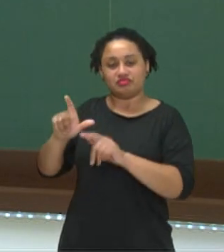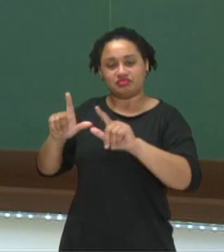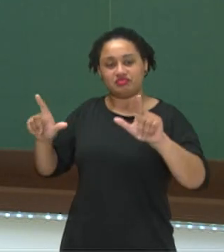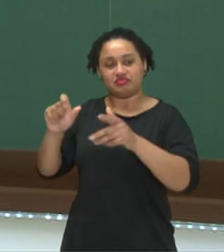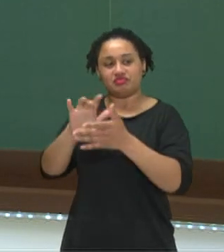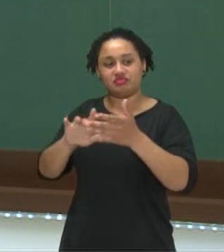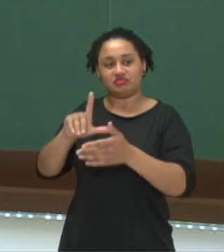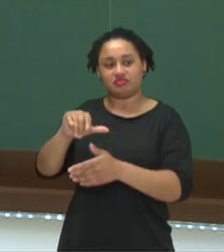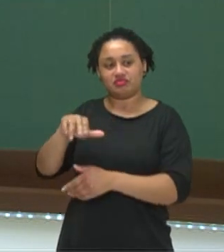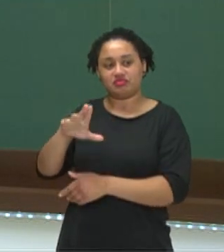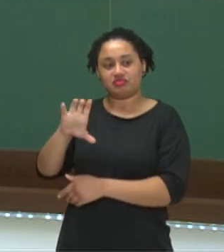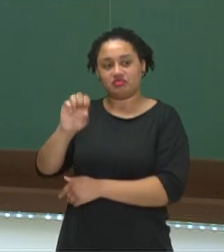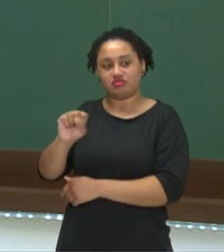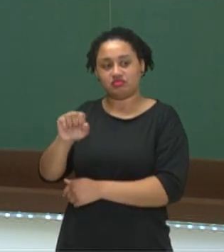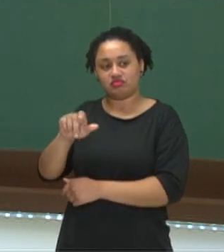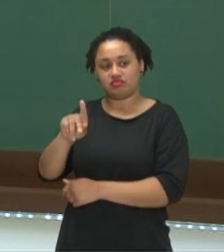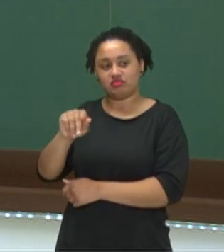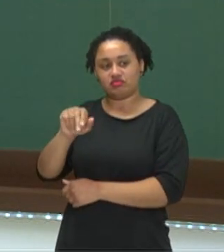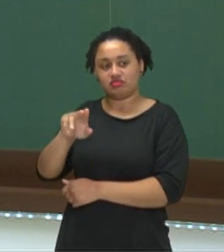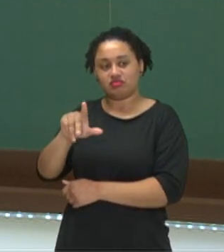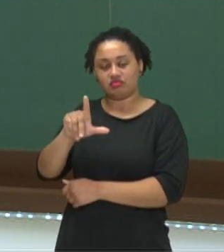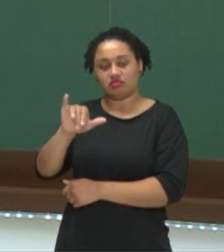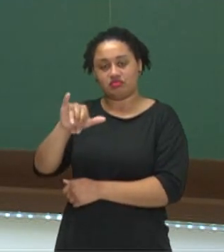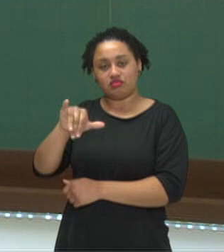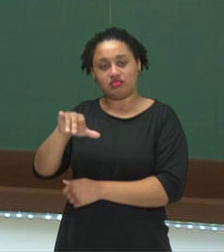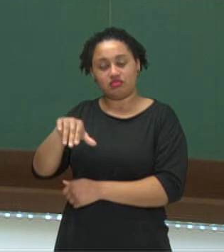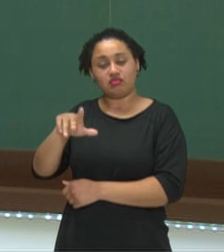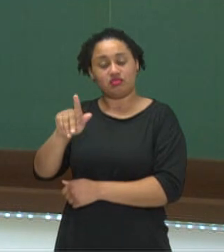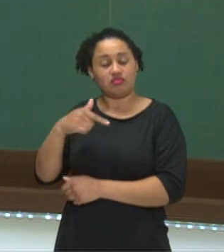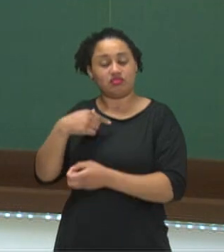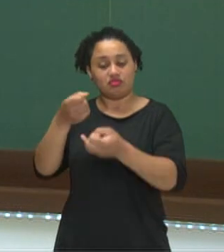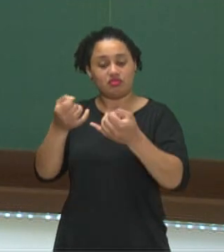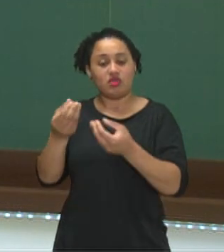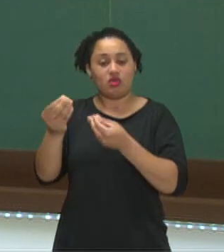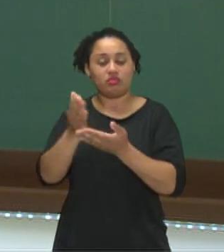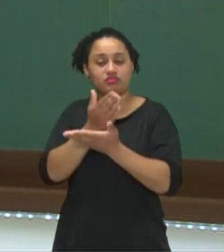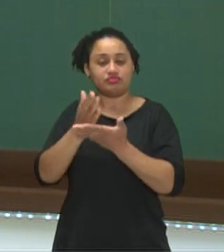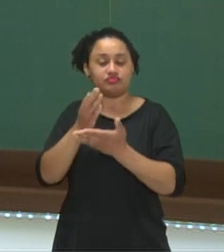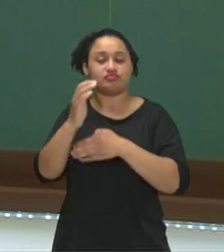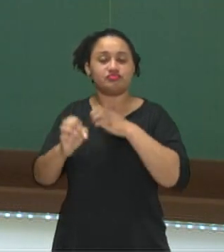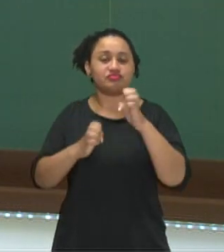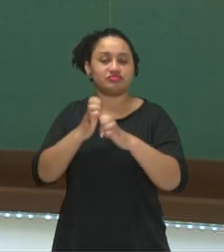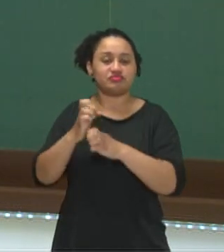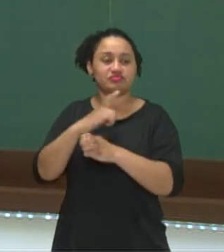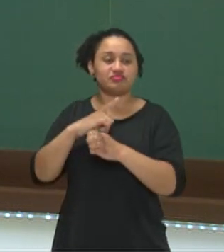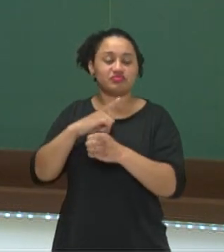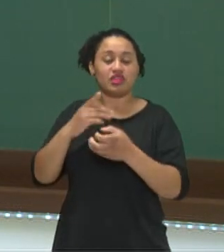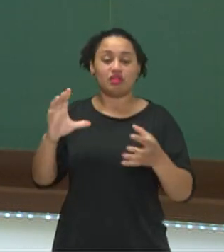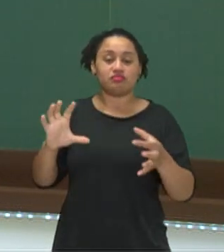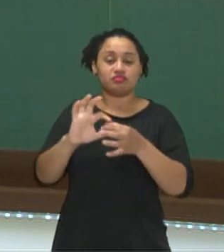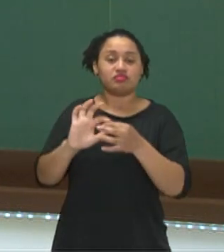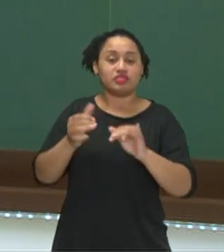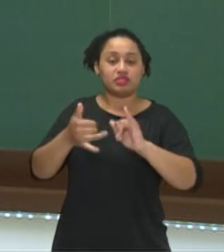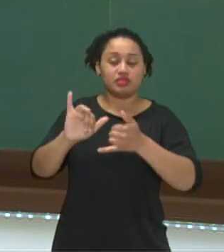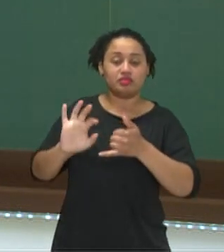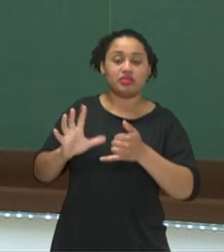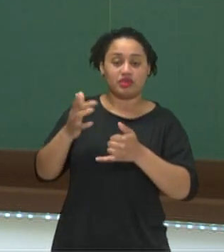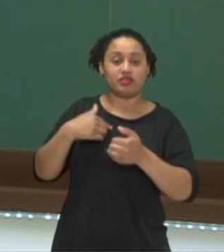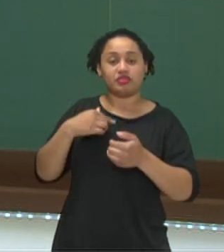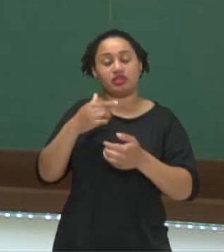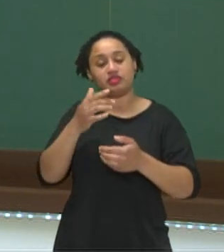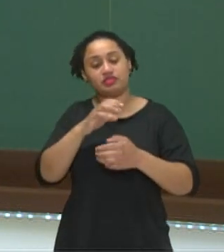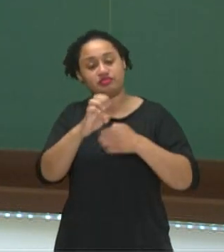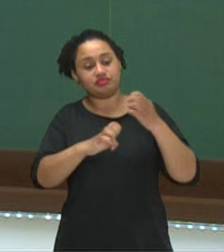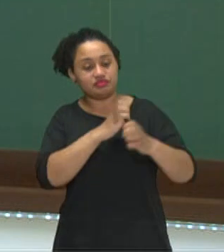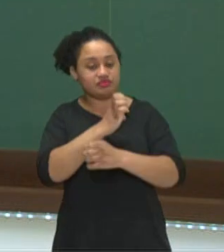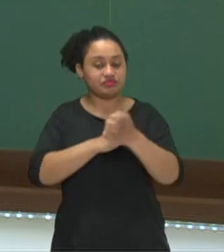aulas anteriores, fala sobre a distribuição dos elétrons, né, na eletrosfera, e aí essas ligações químicas ocorrem entre os elétrons